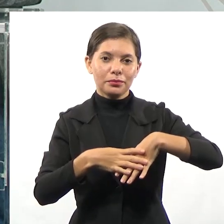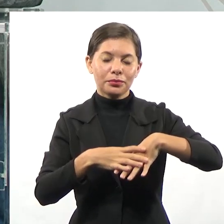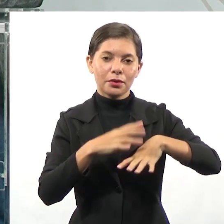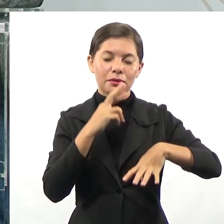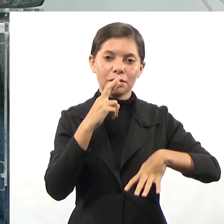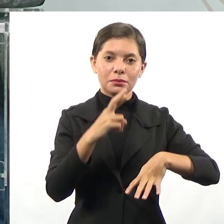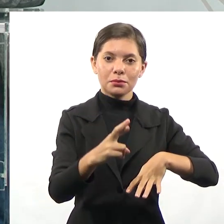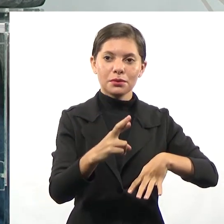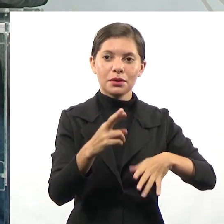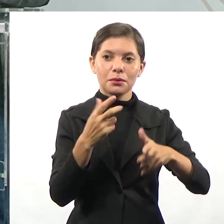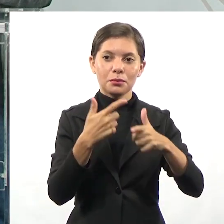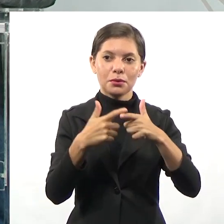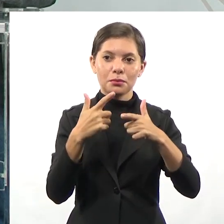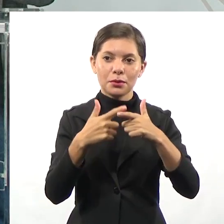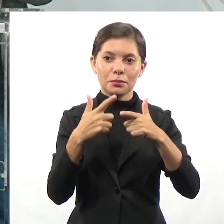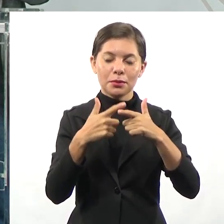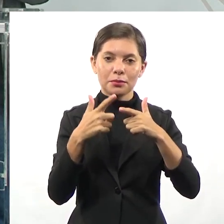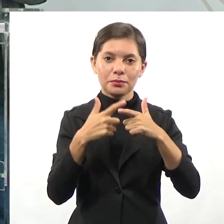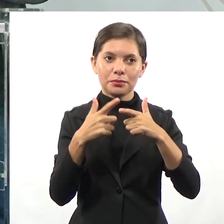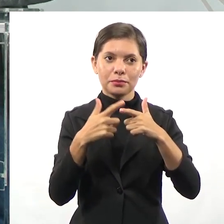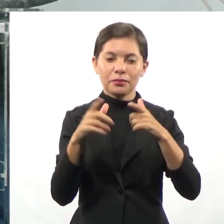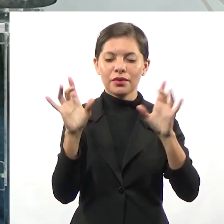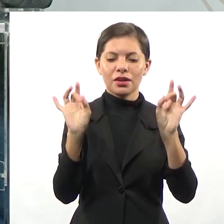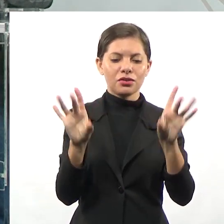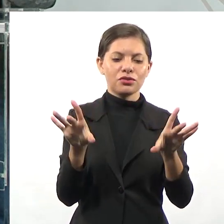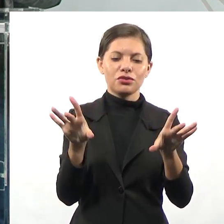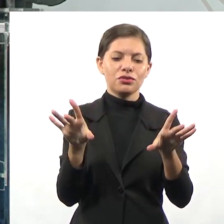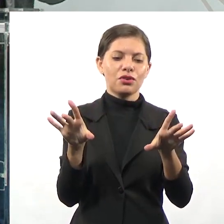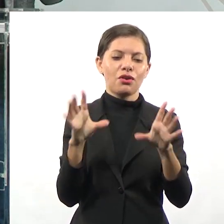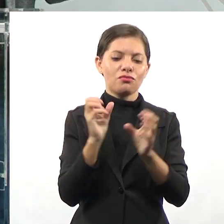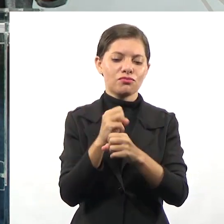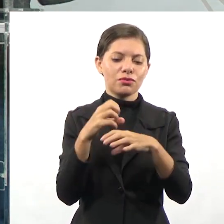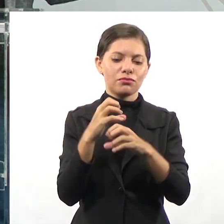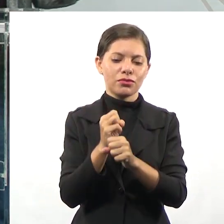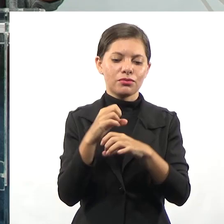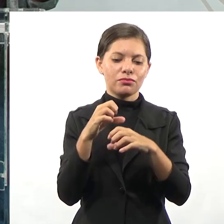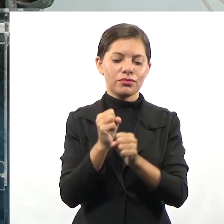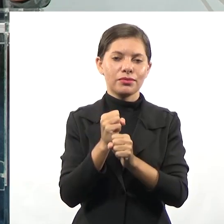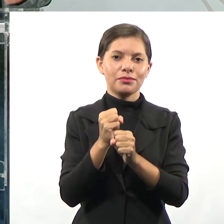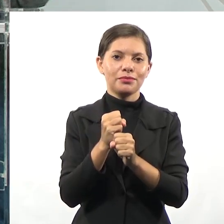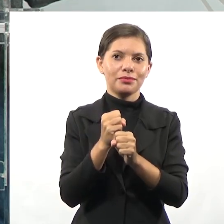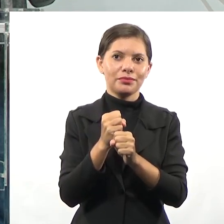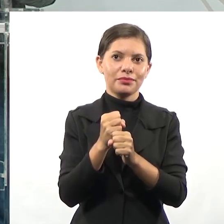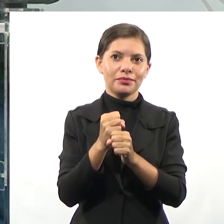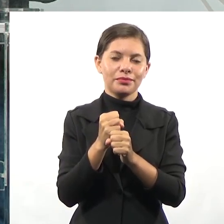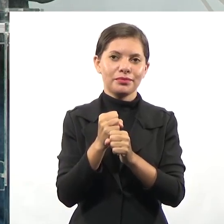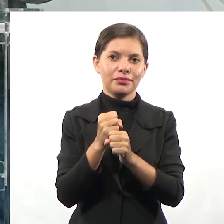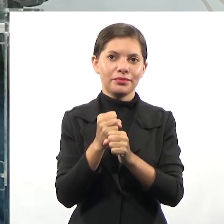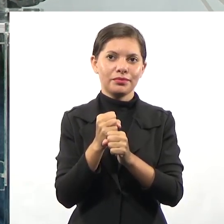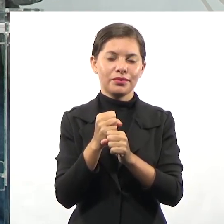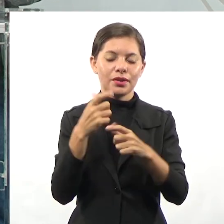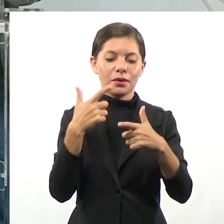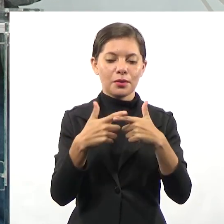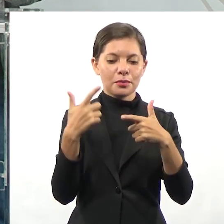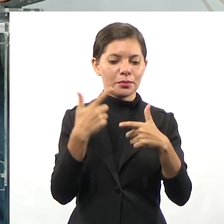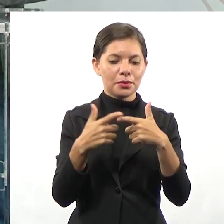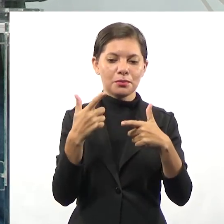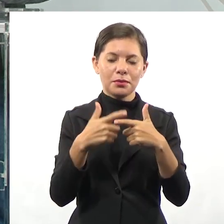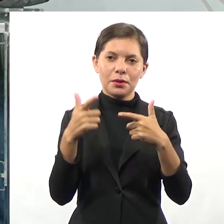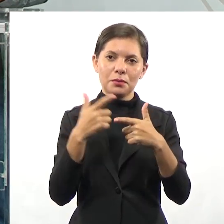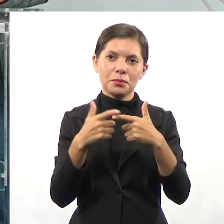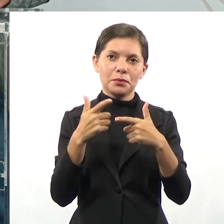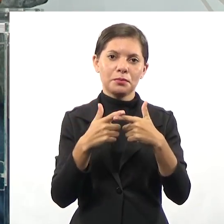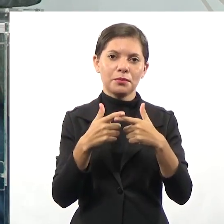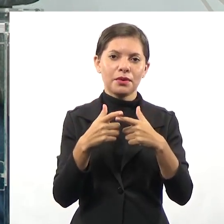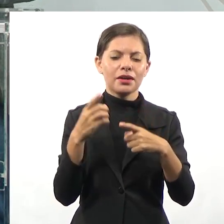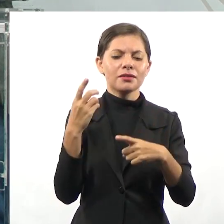esse problema matemático. Inclusive, o problema não só a fórmula matemática para ser resolvida, mas a expressão em si. Um problema